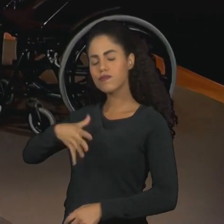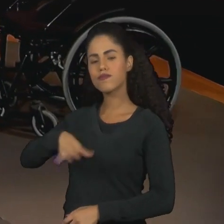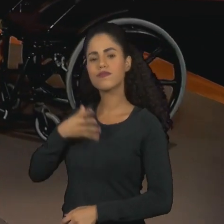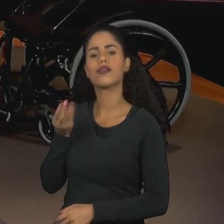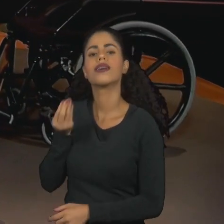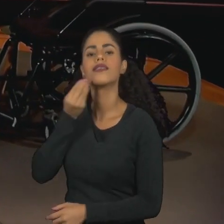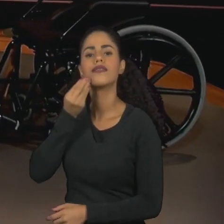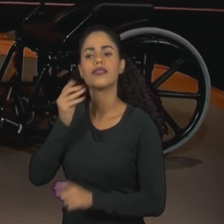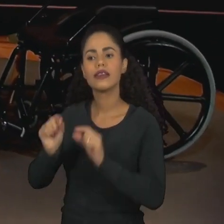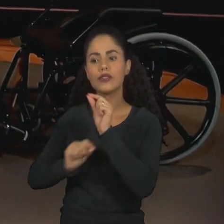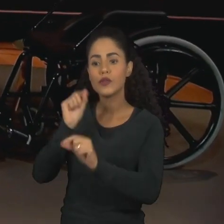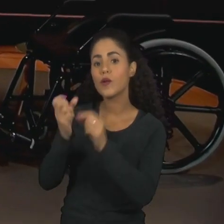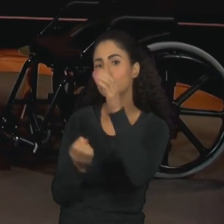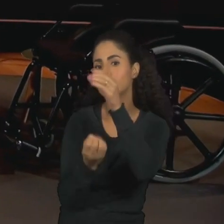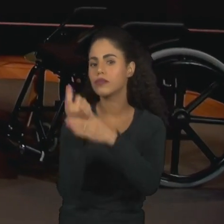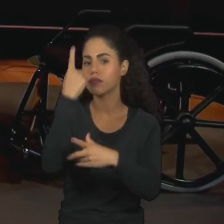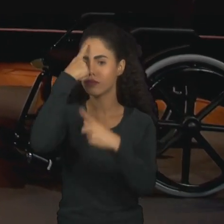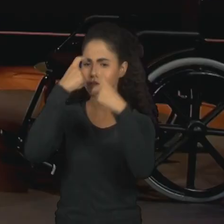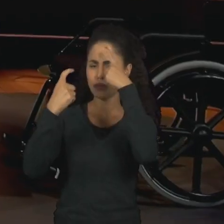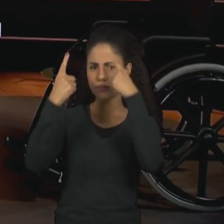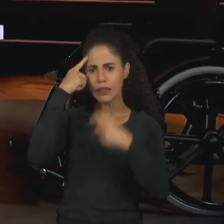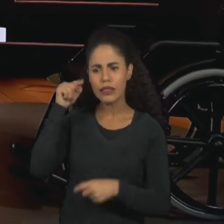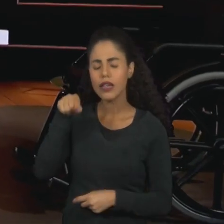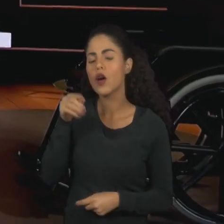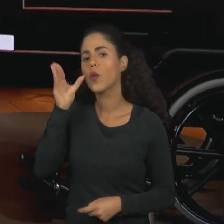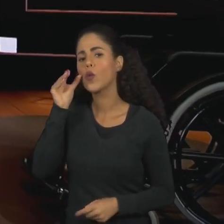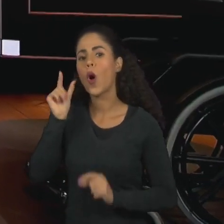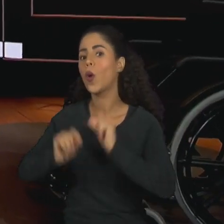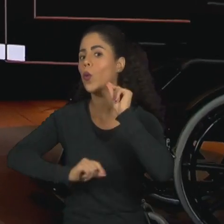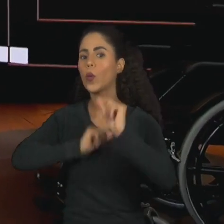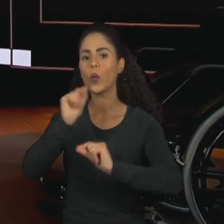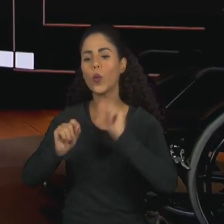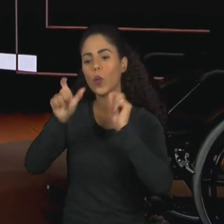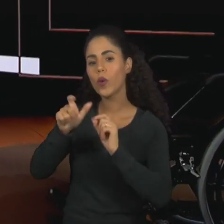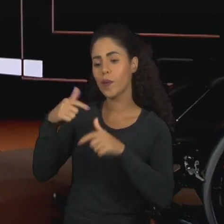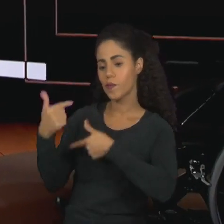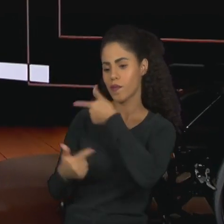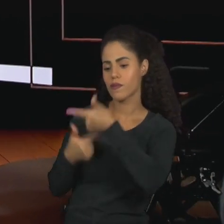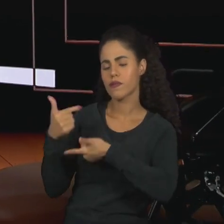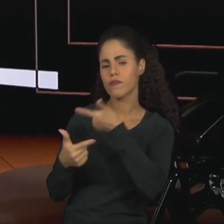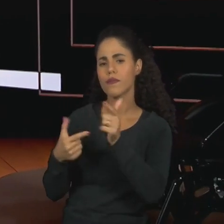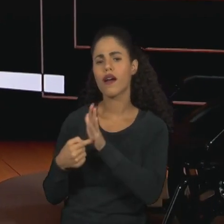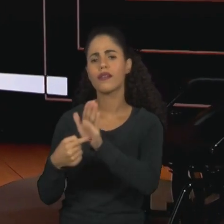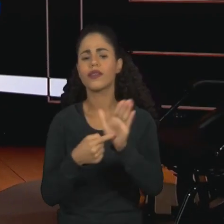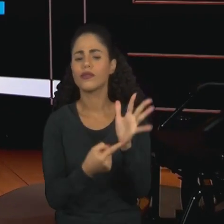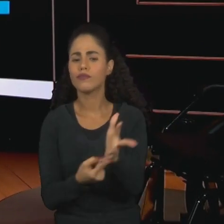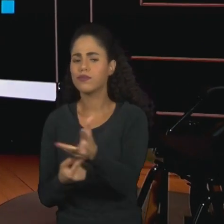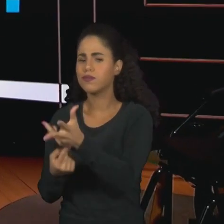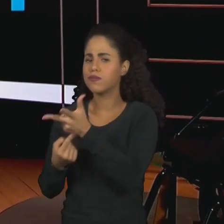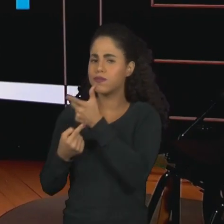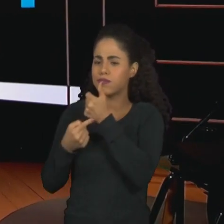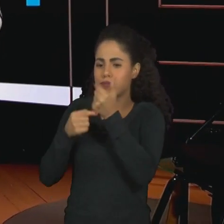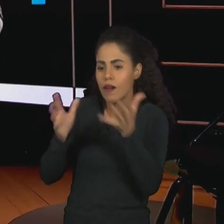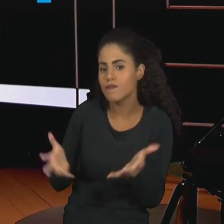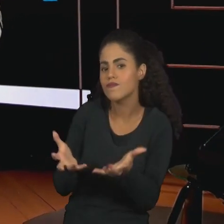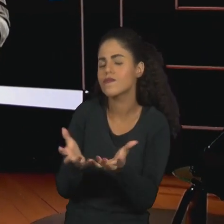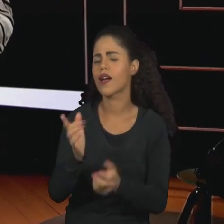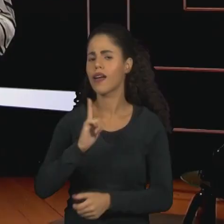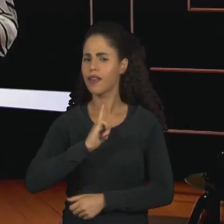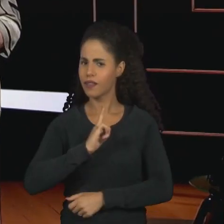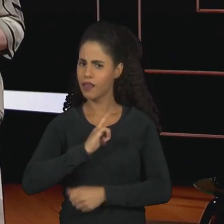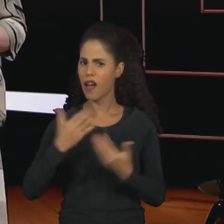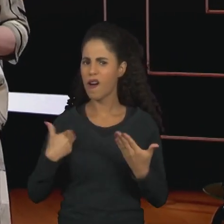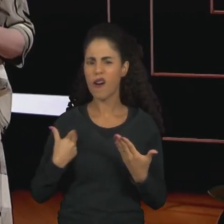abismo escuro da criação. E essa inquietação é o combustível para o seu trabalho, é o que torna a sua arte mais estimulante, distante